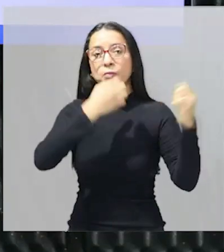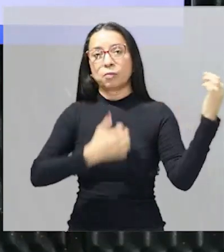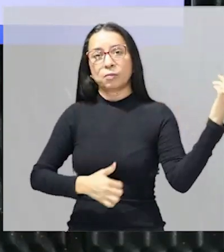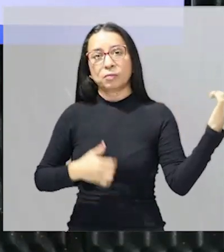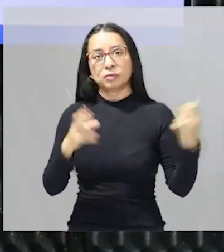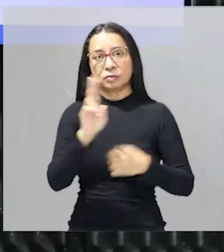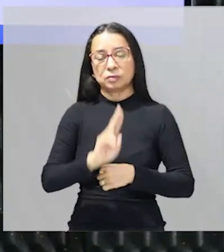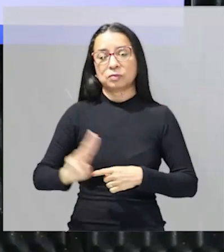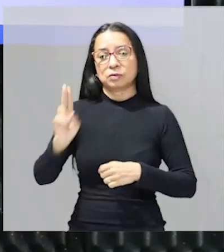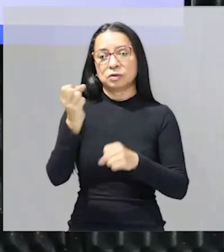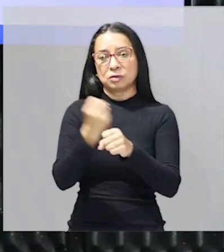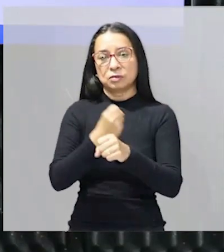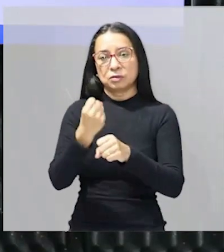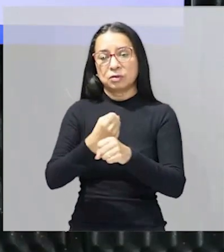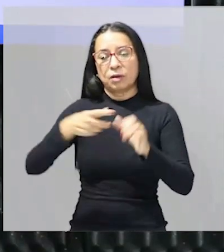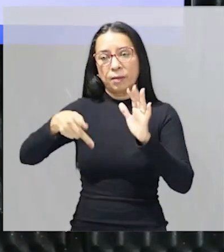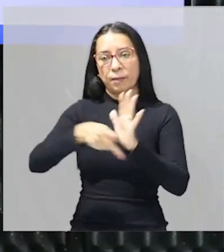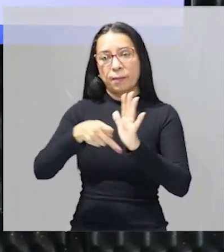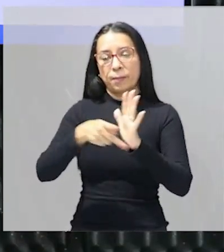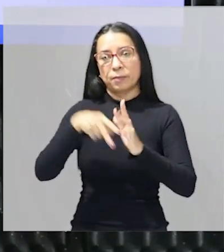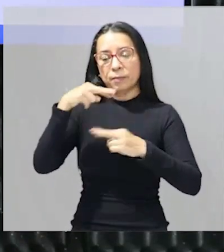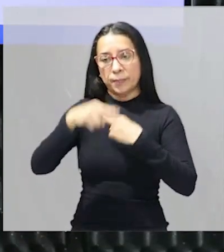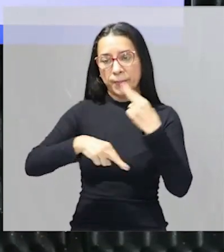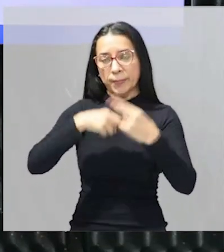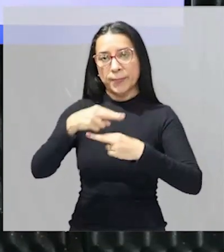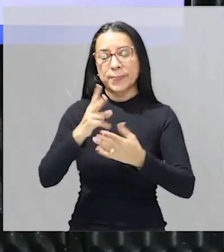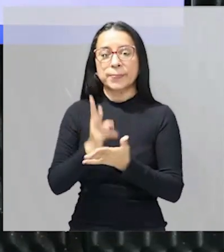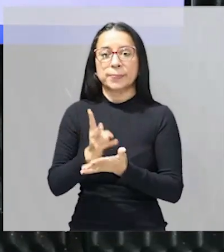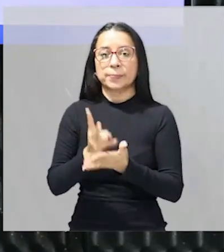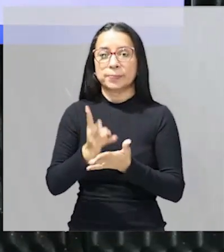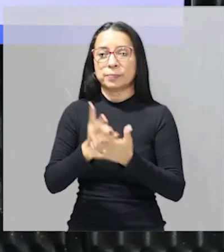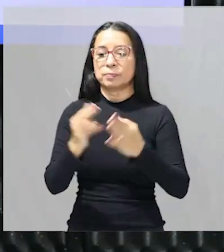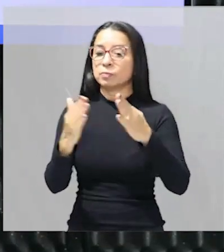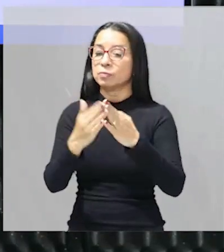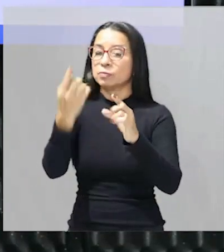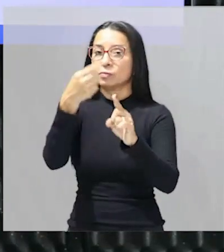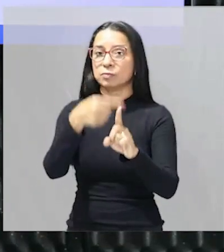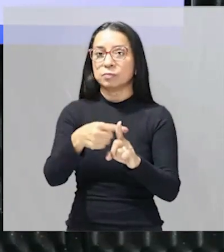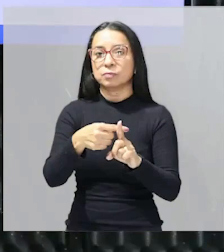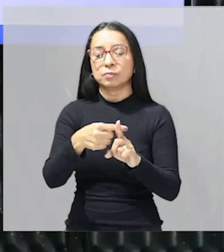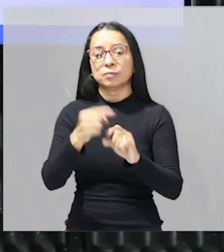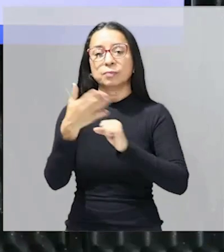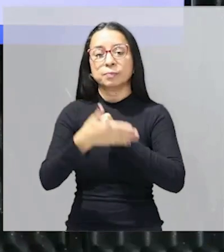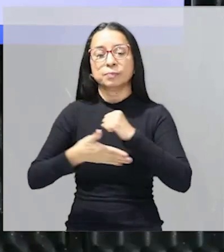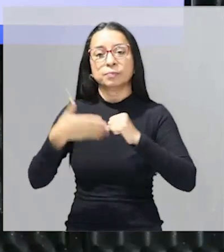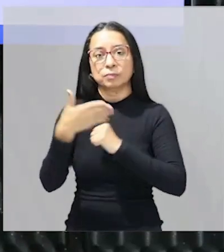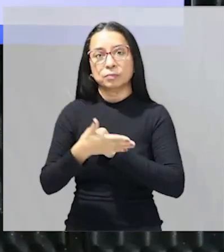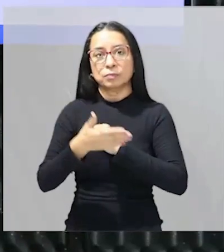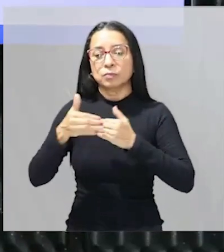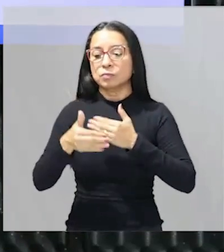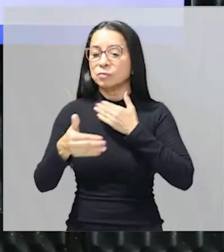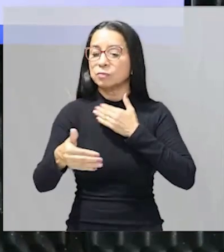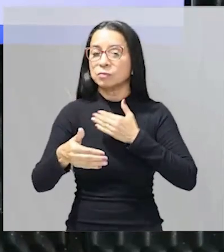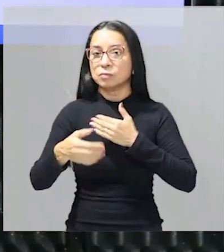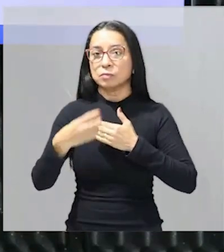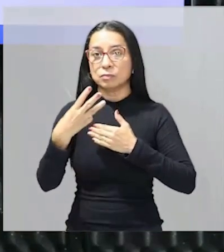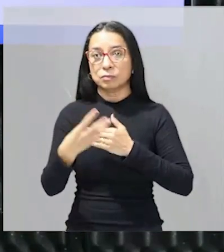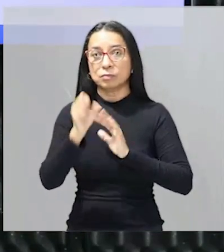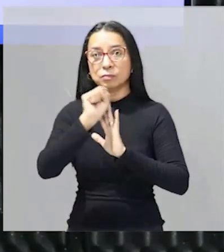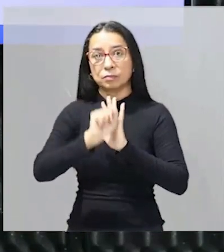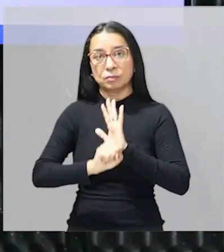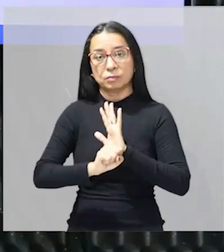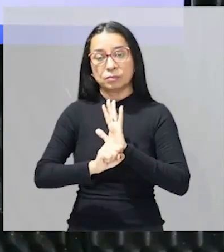a própria reforma e a manutenção dessa catedral, né, basicamente durante 3 séculos,